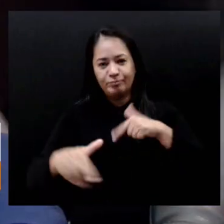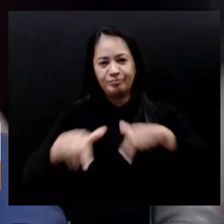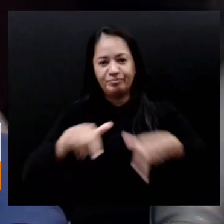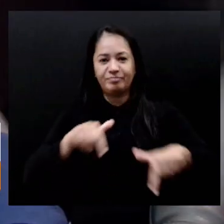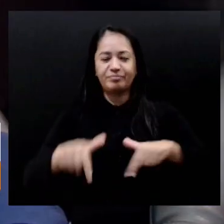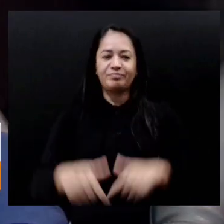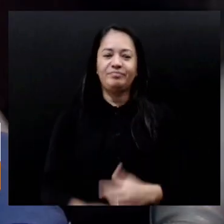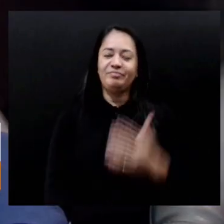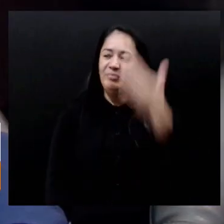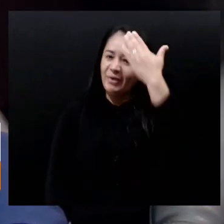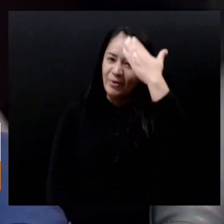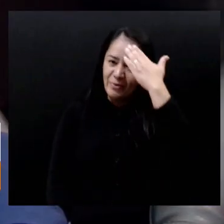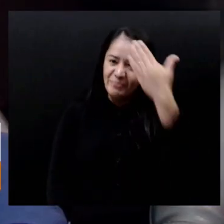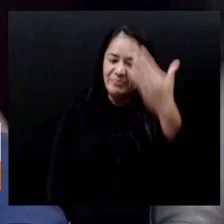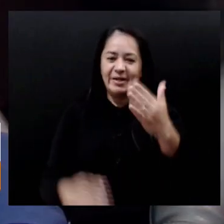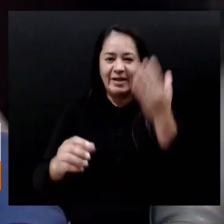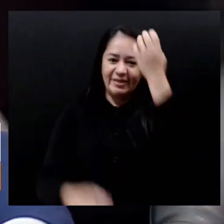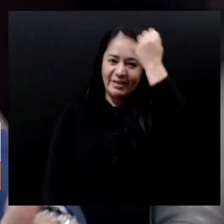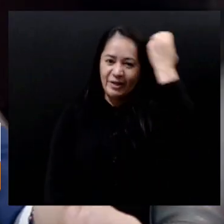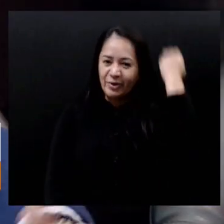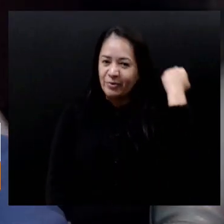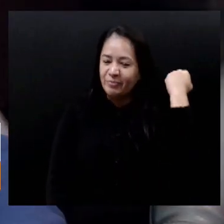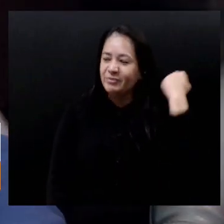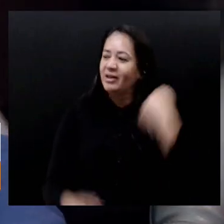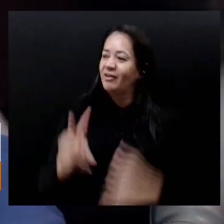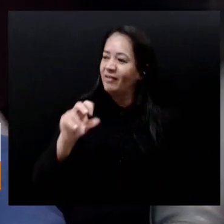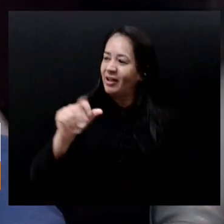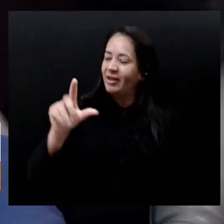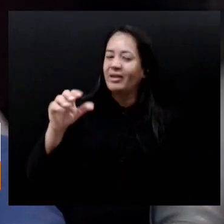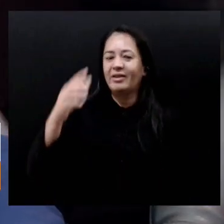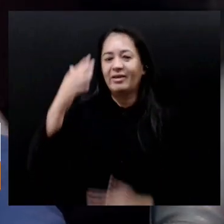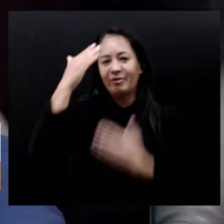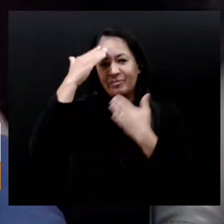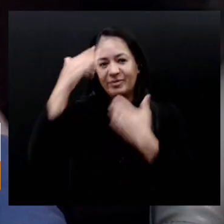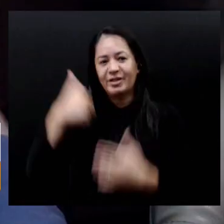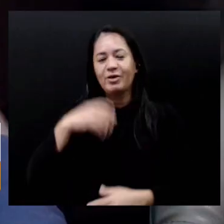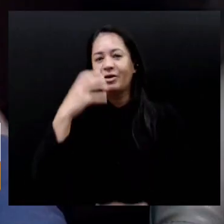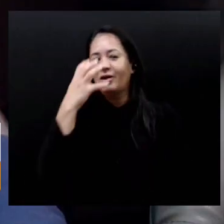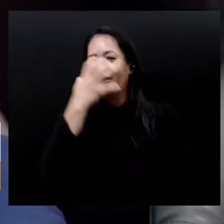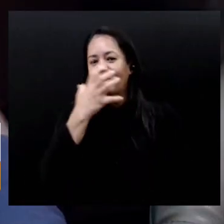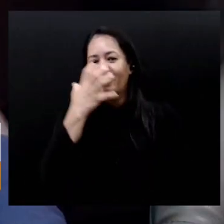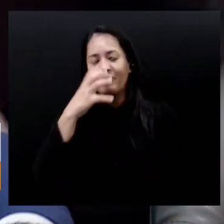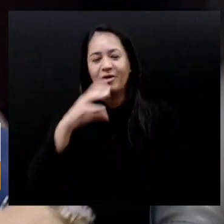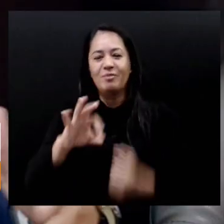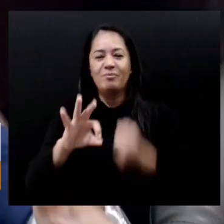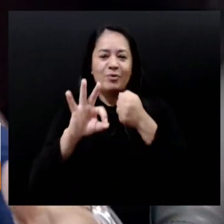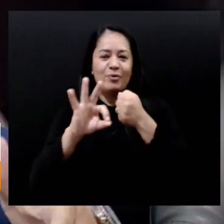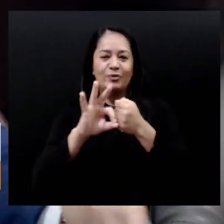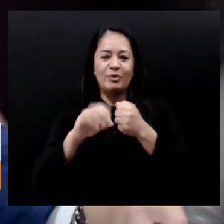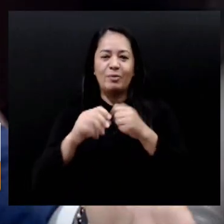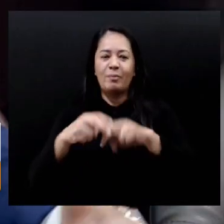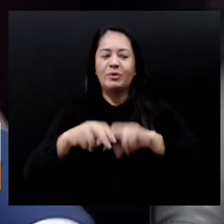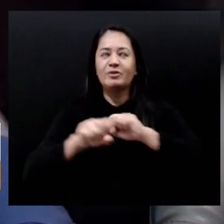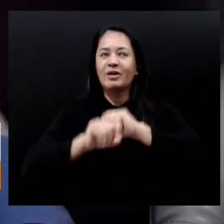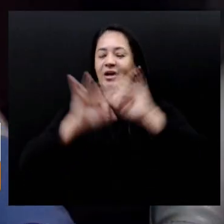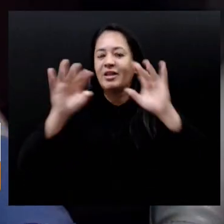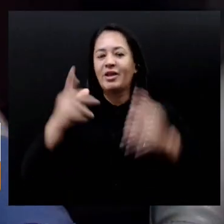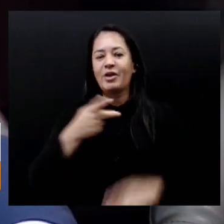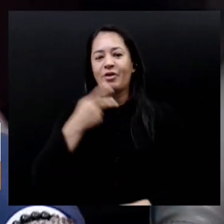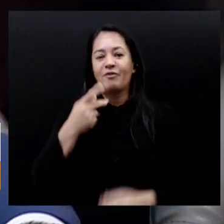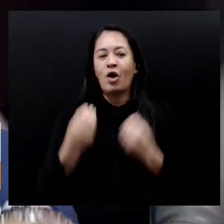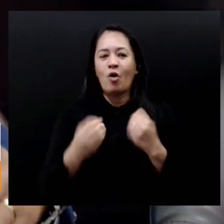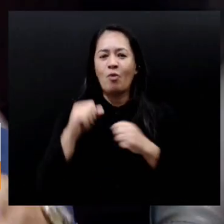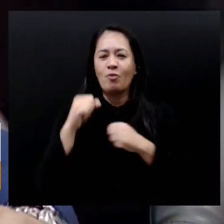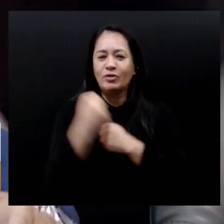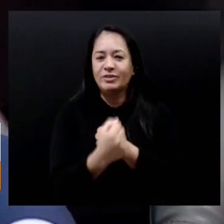Obrigado, Valéria. Eu sou apaixonado pelo direito e eu acabo sempre transparecendo isso e falo como que eu vou defender se a coisa acontecer, mas antes de